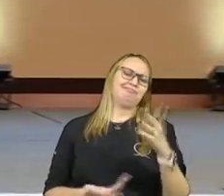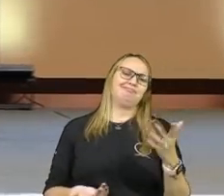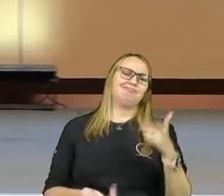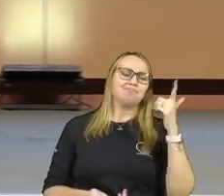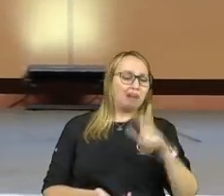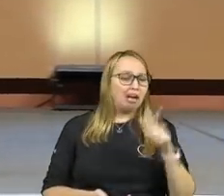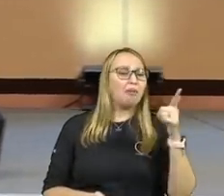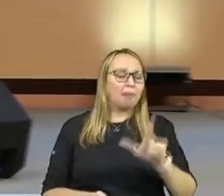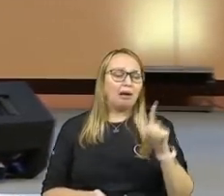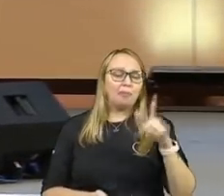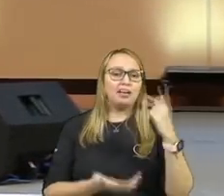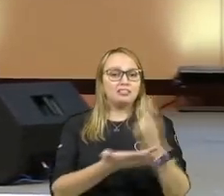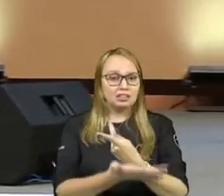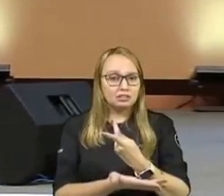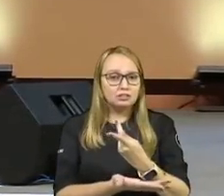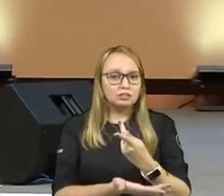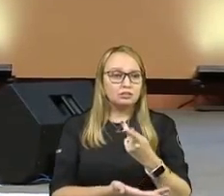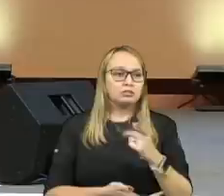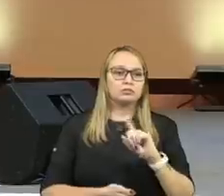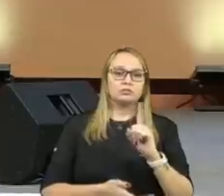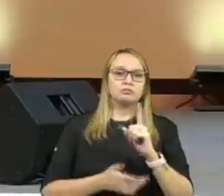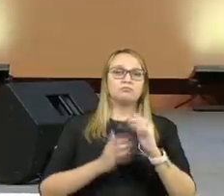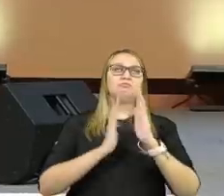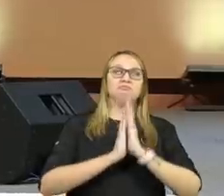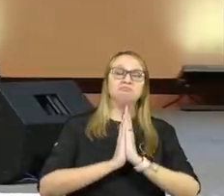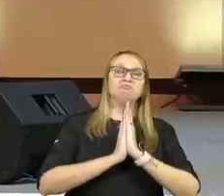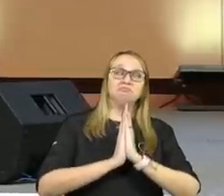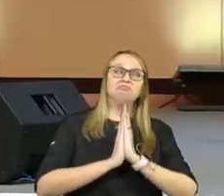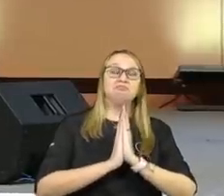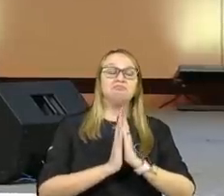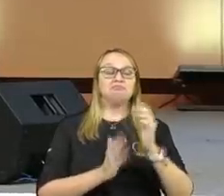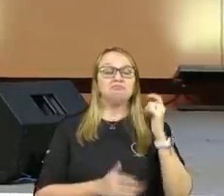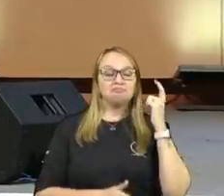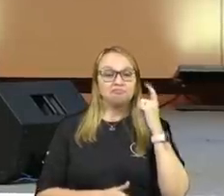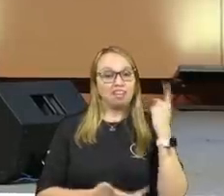você repete e vai acontecer? Então, meu querido,